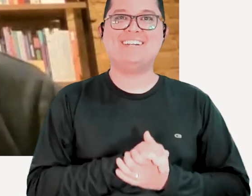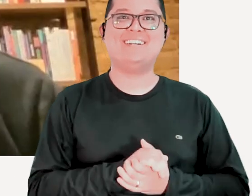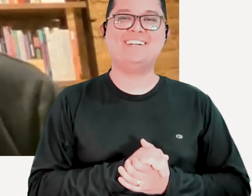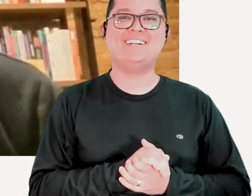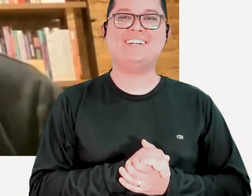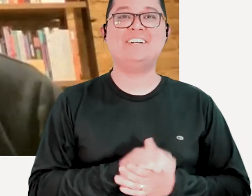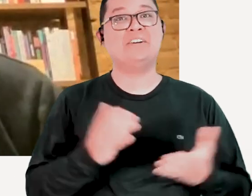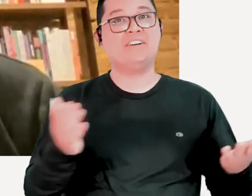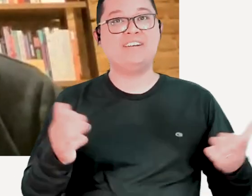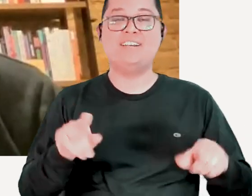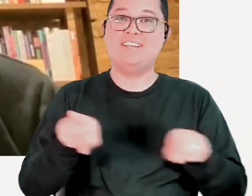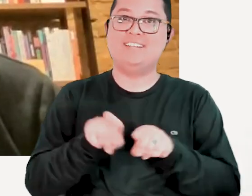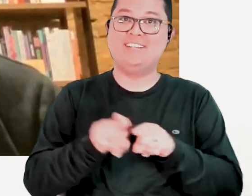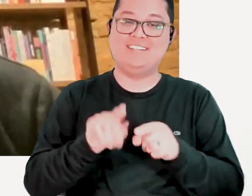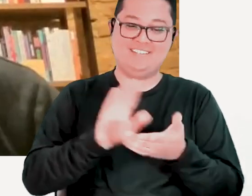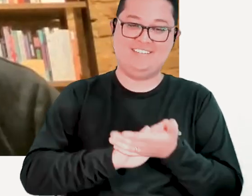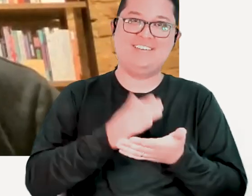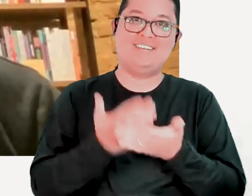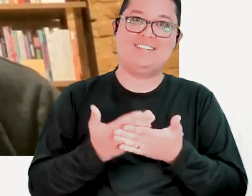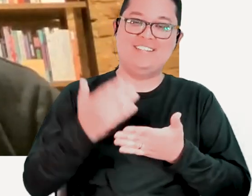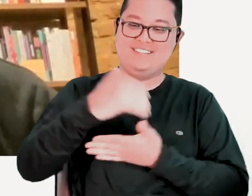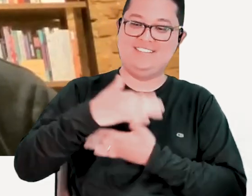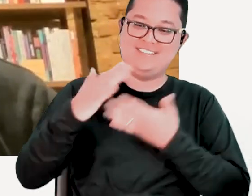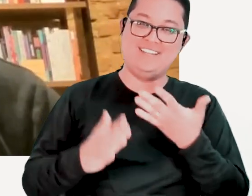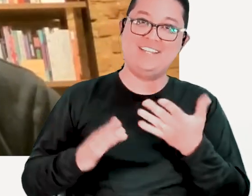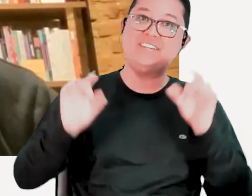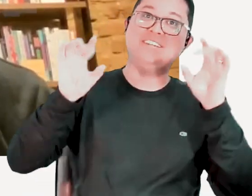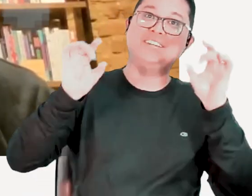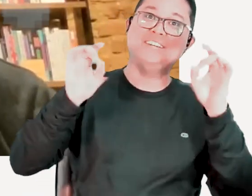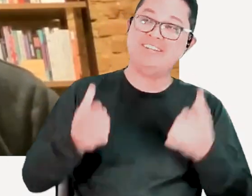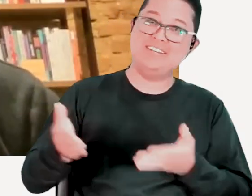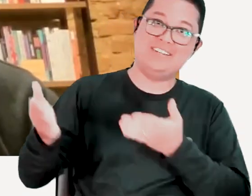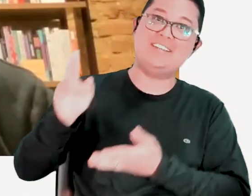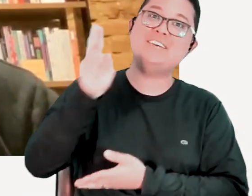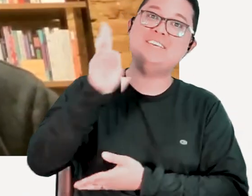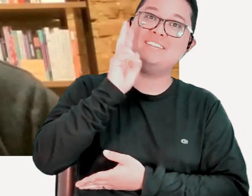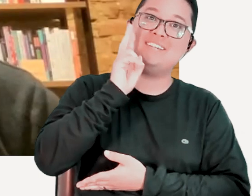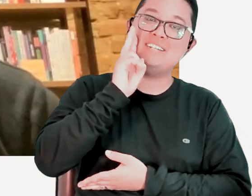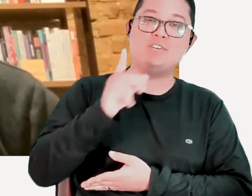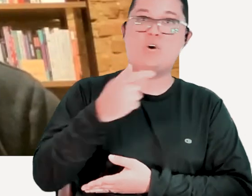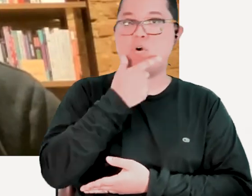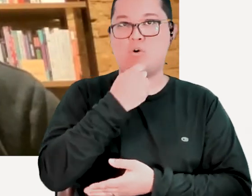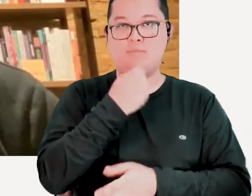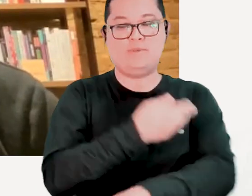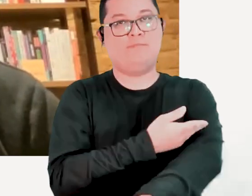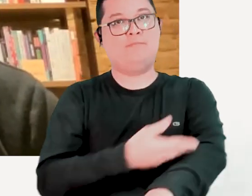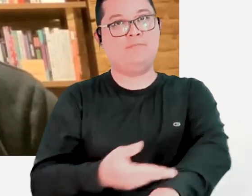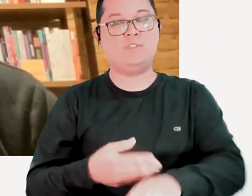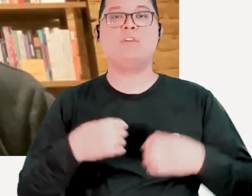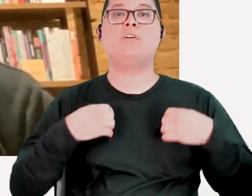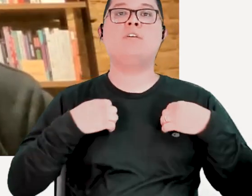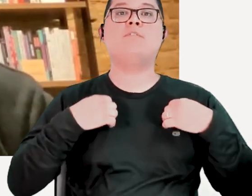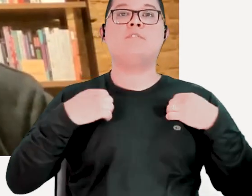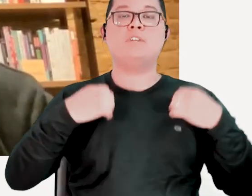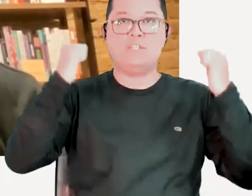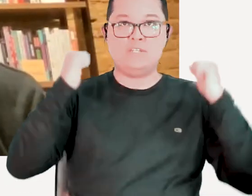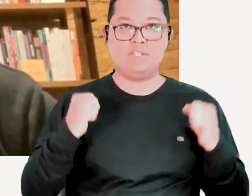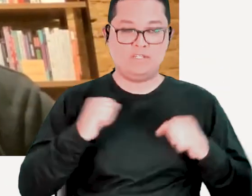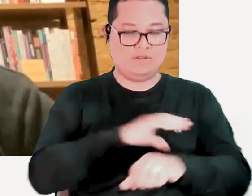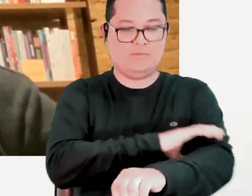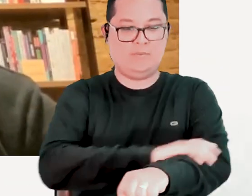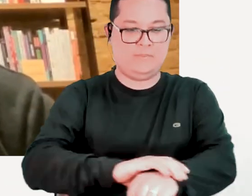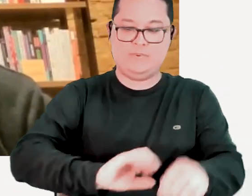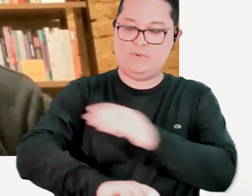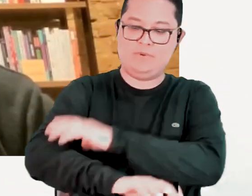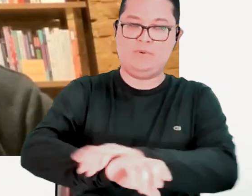E o nosso intérprete de Libras, maravilhoso, Vinícius de Souza, ele é um homem branco, está vestindo uma camisa preta de manga longa,